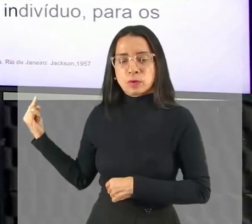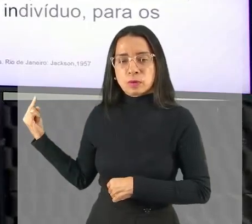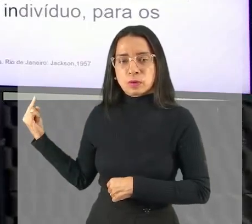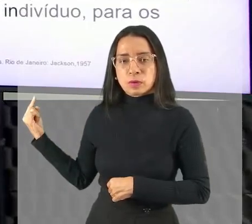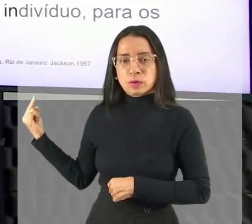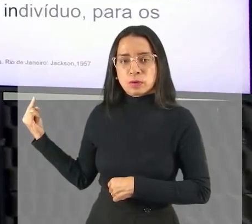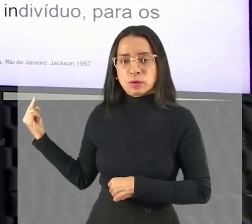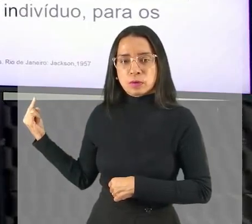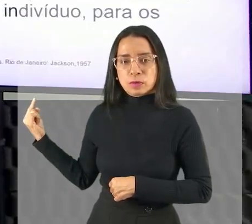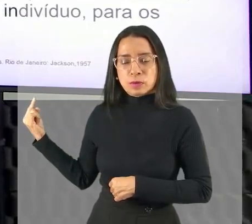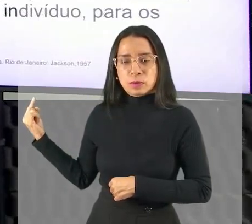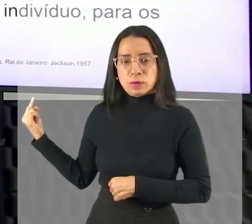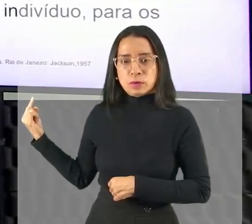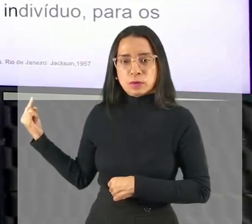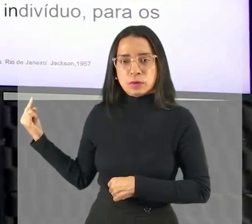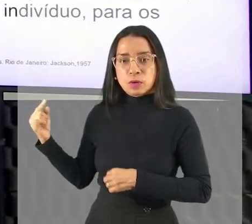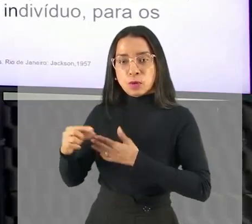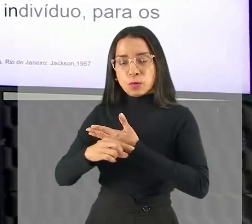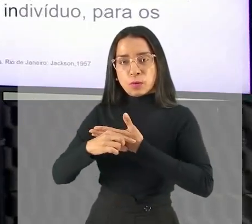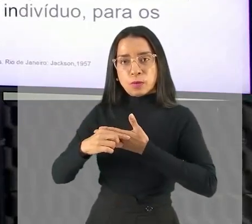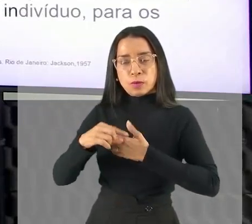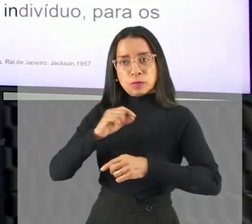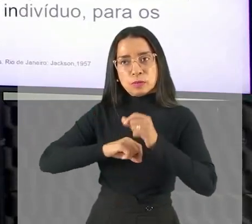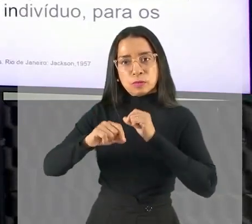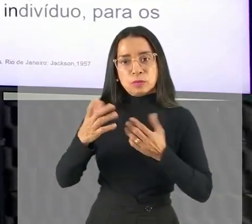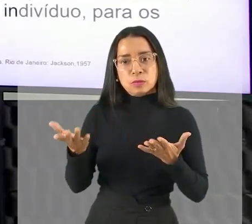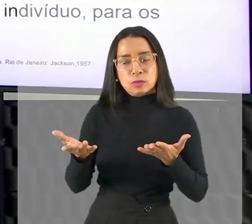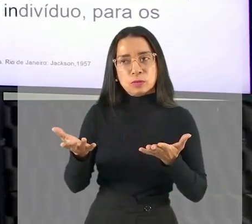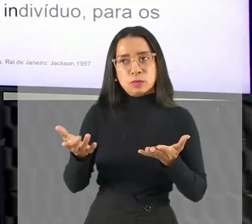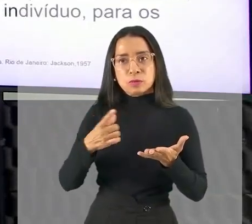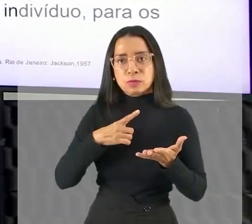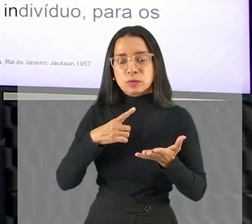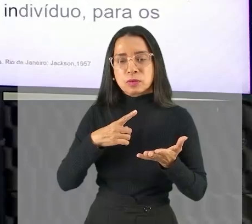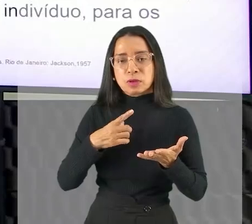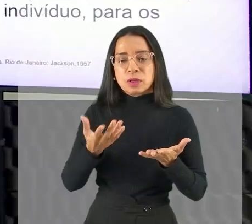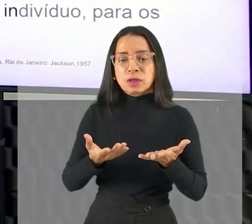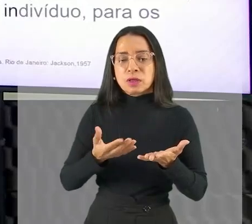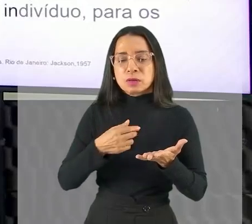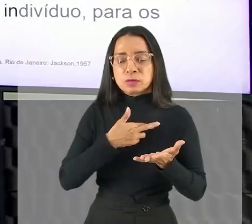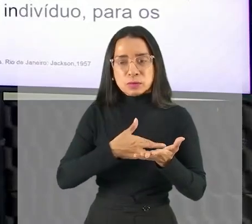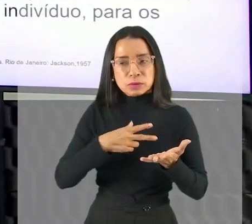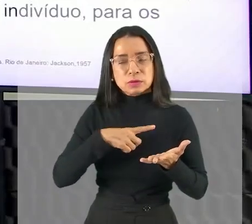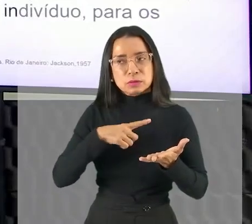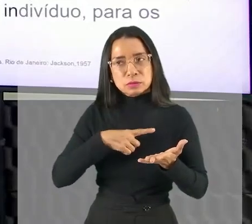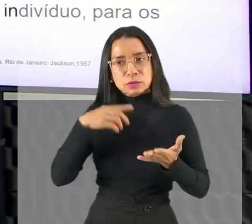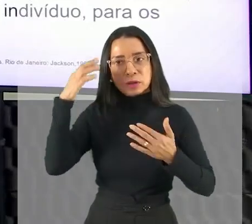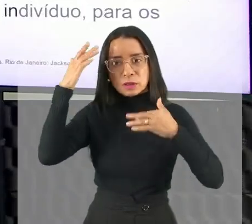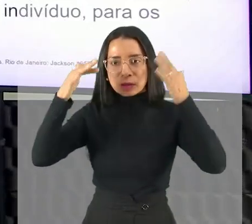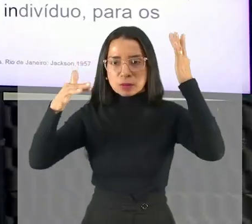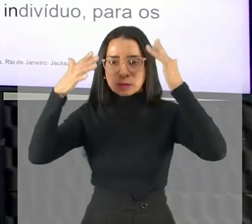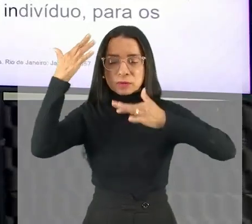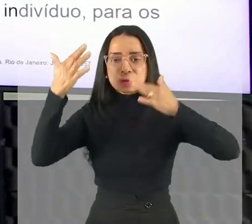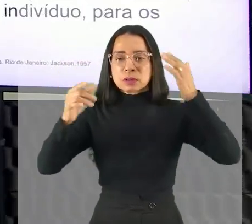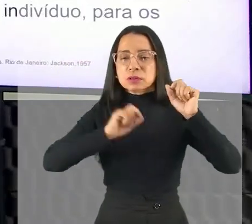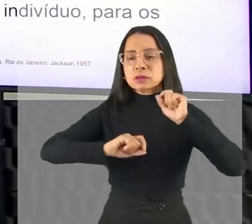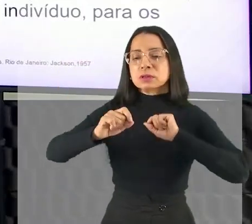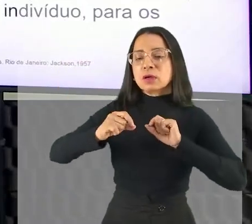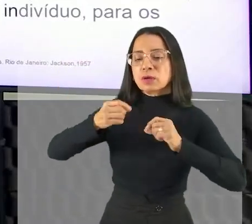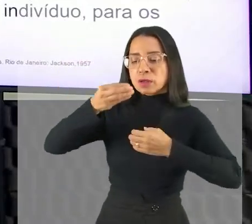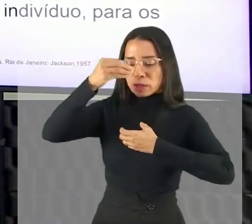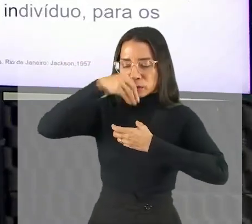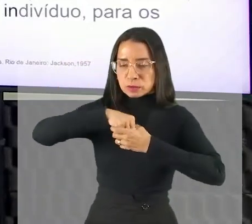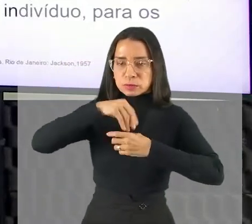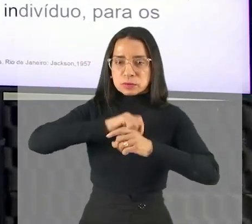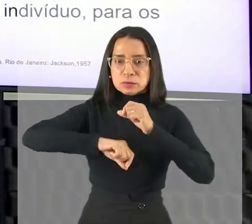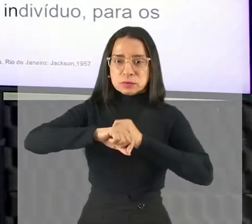ele vai, é como se ele quisesse. No romantismo a gente tem muito essa imaginação, essa subjetividade, essa idealização. Então é por isso que ele fala